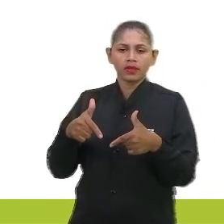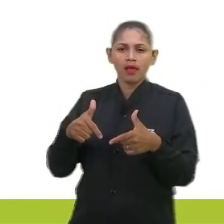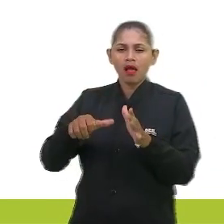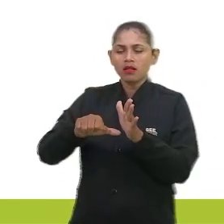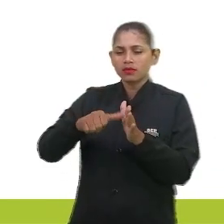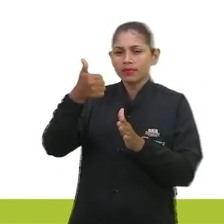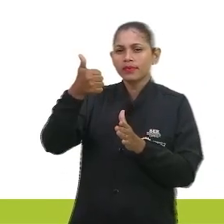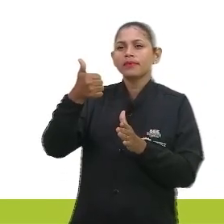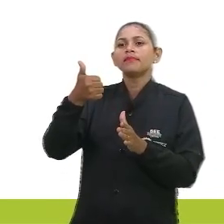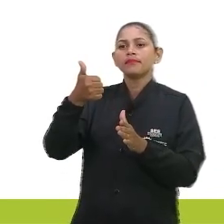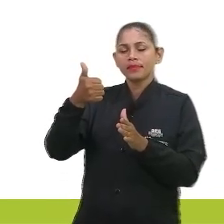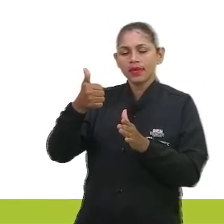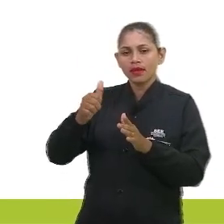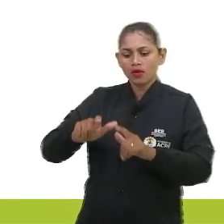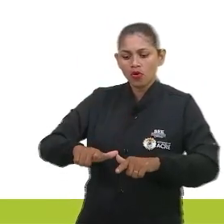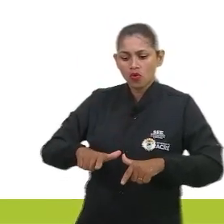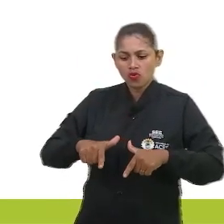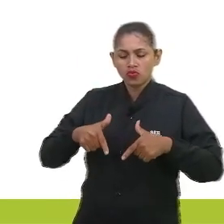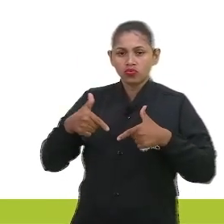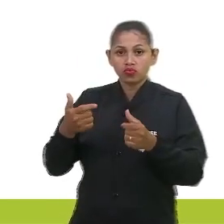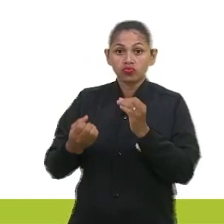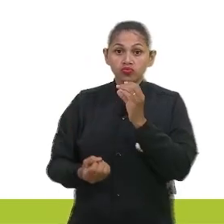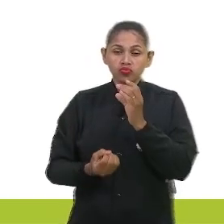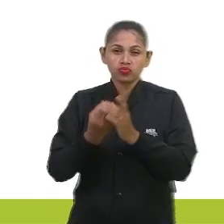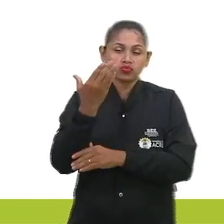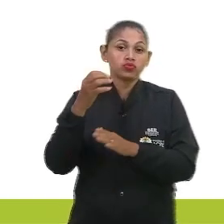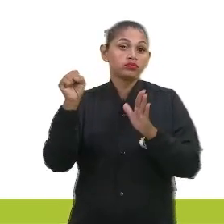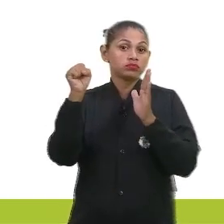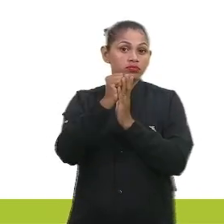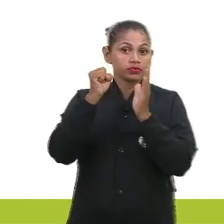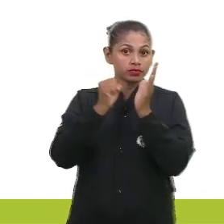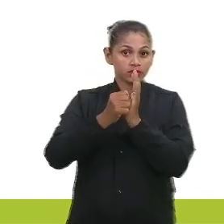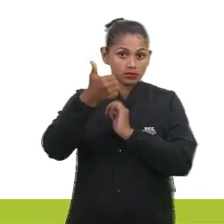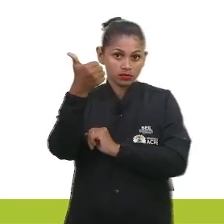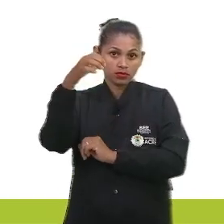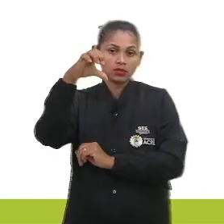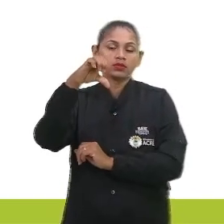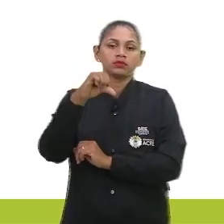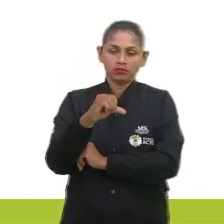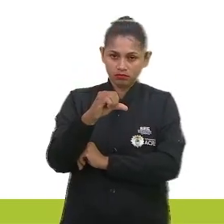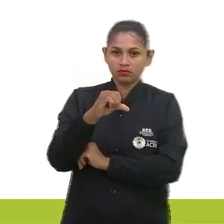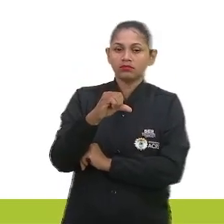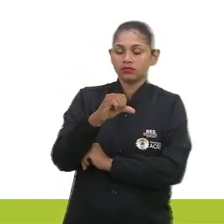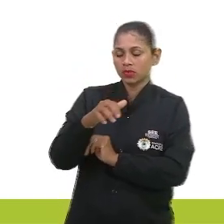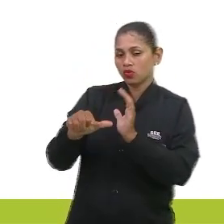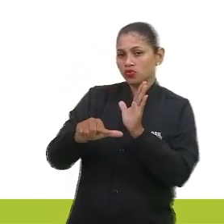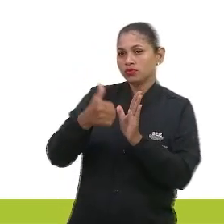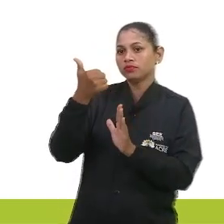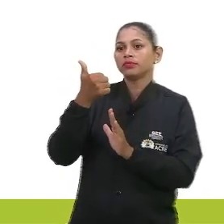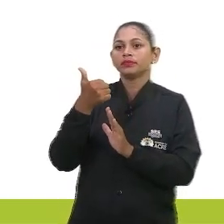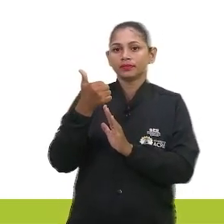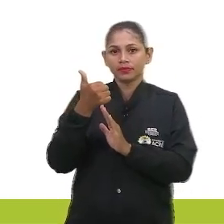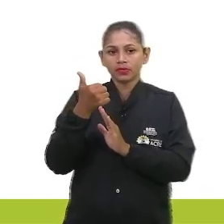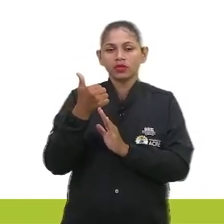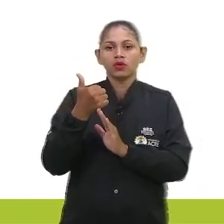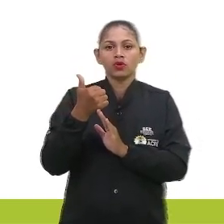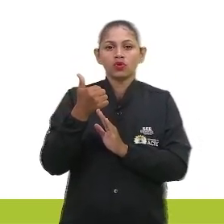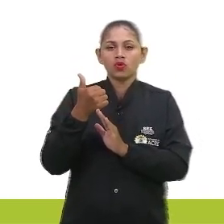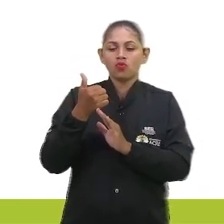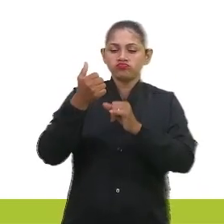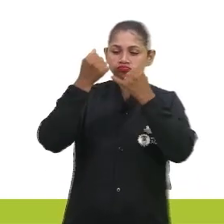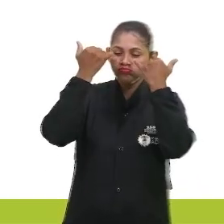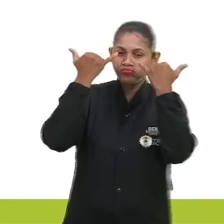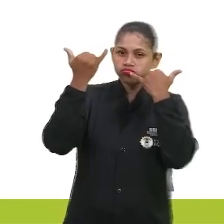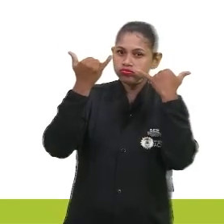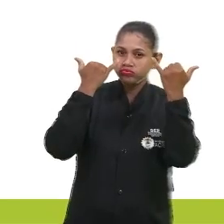mídias alternativas brasileiras, elas vão surgir lá no século XIX? Esses primeiros pasquins, eles vão divulgar as informações